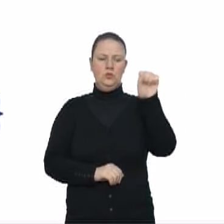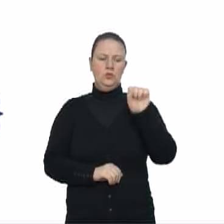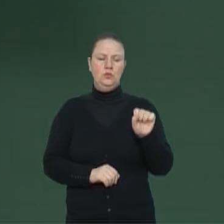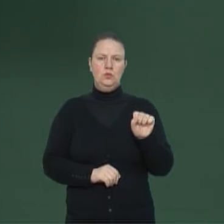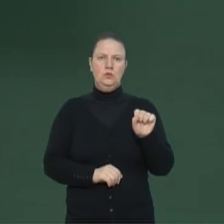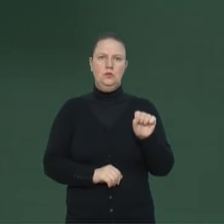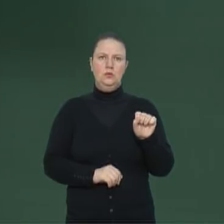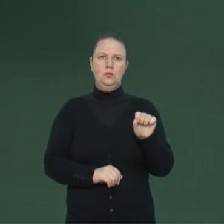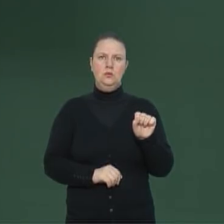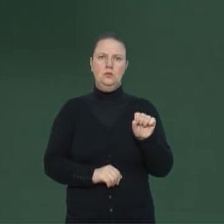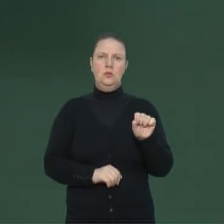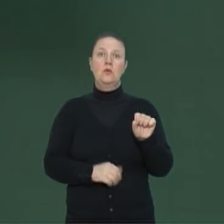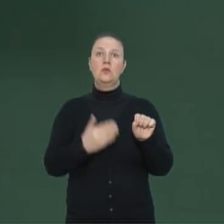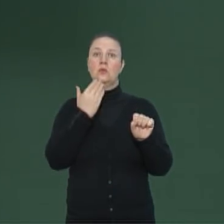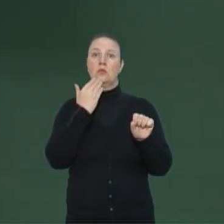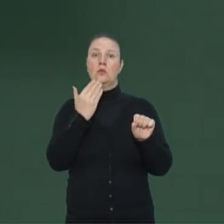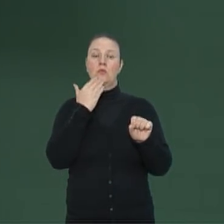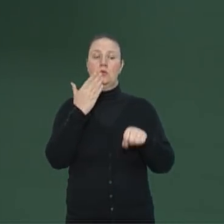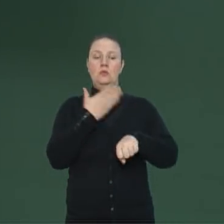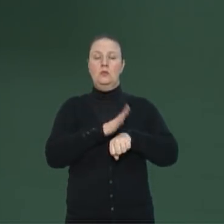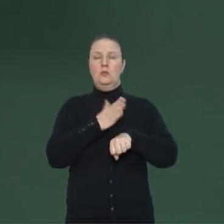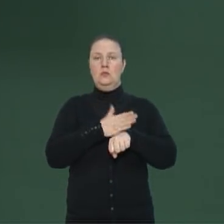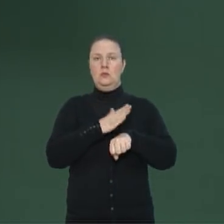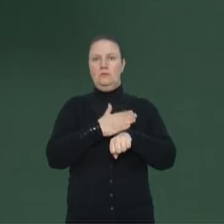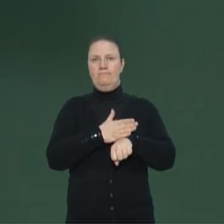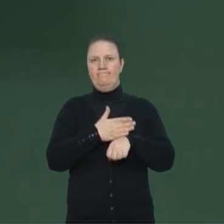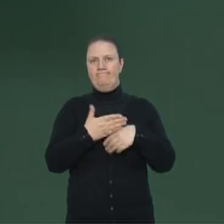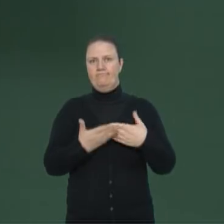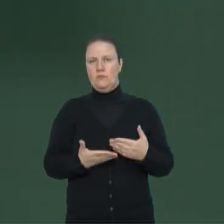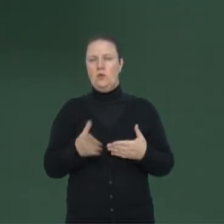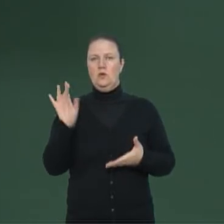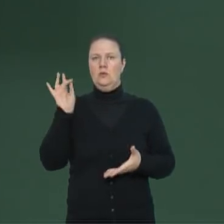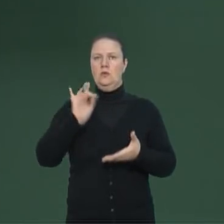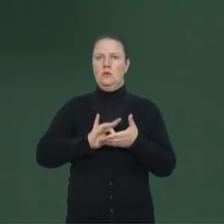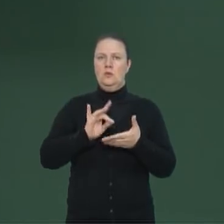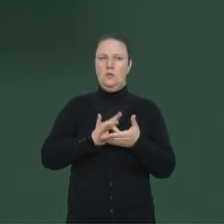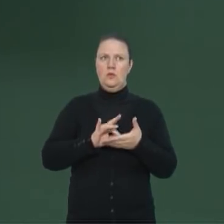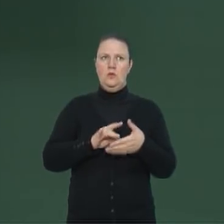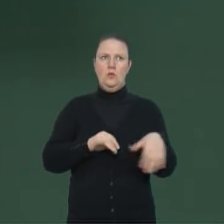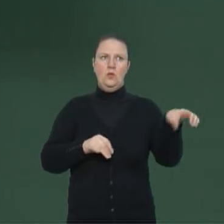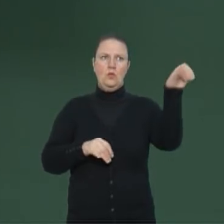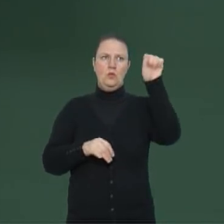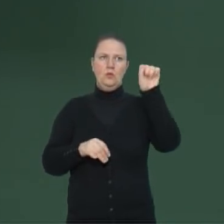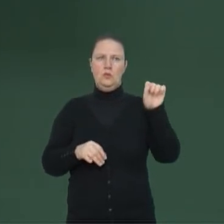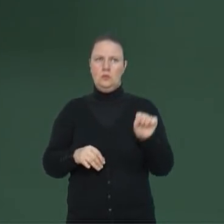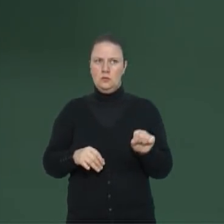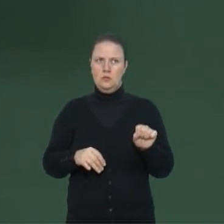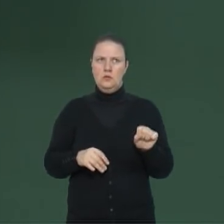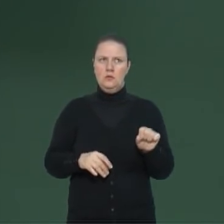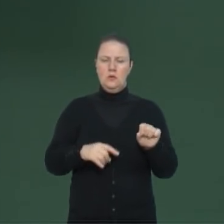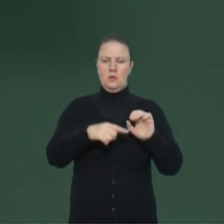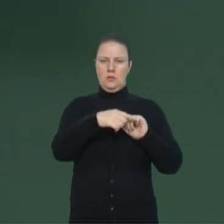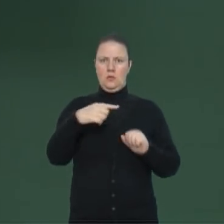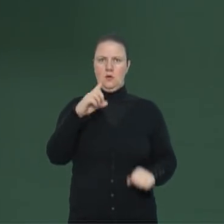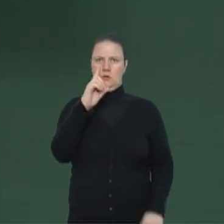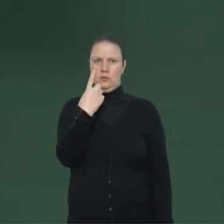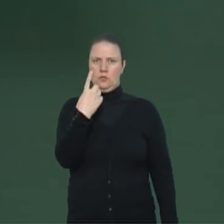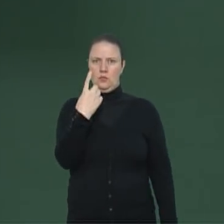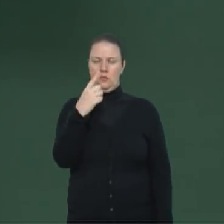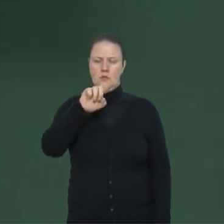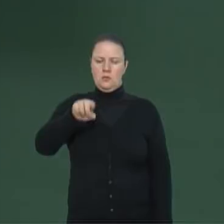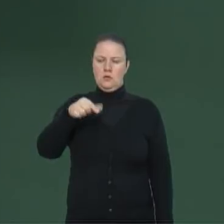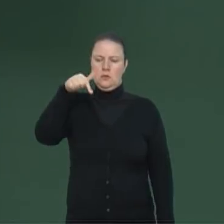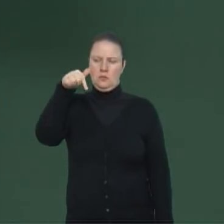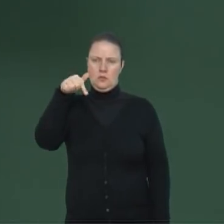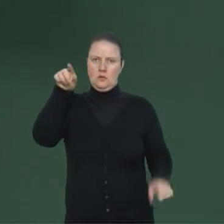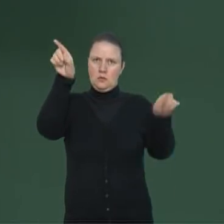conjunto de solução, que foi aquilo que pediu o exercício. O exemplo dizia, determina o conjunto de solução. Está aqui. Né? O conjunto de solução é menos 1 e 7, né?